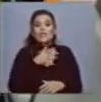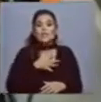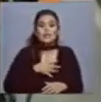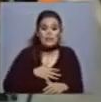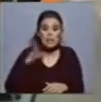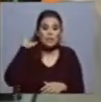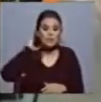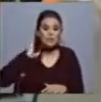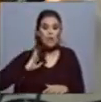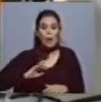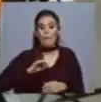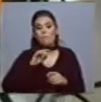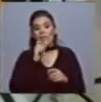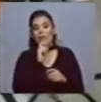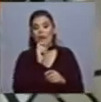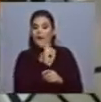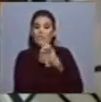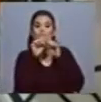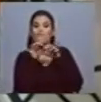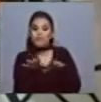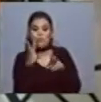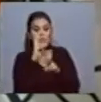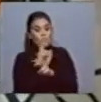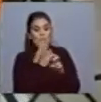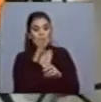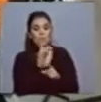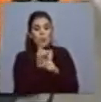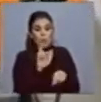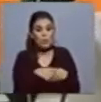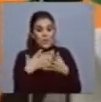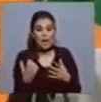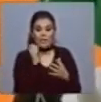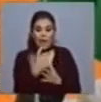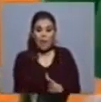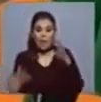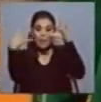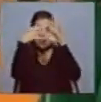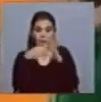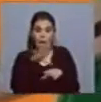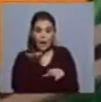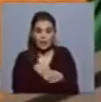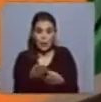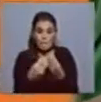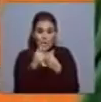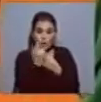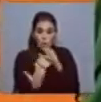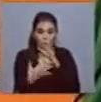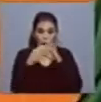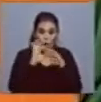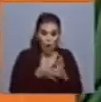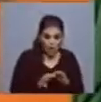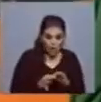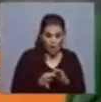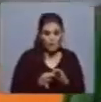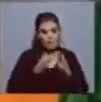é precisamente isso que nos indica esta descoberta, que agora nós conseguimos detectar um outro sentido ao universo. Ou seja, se nós